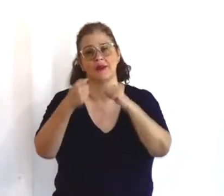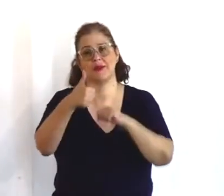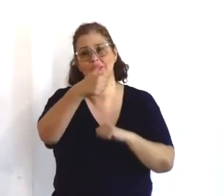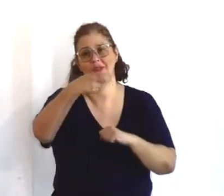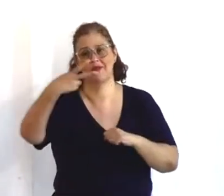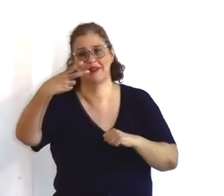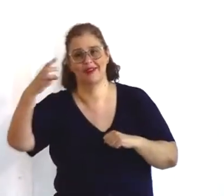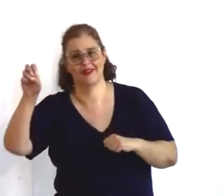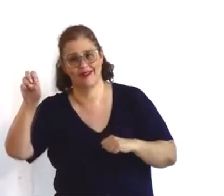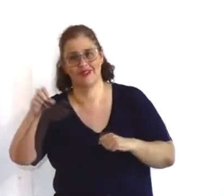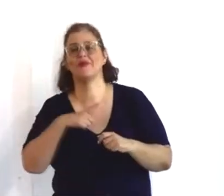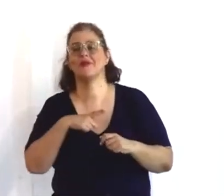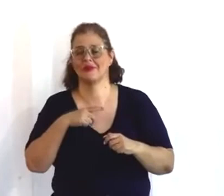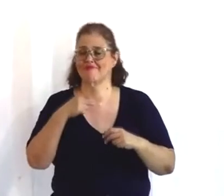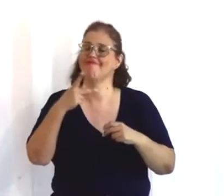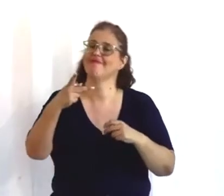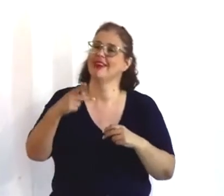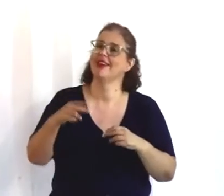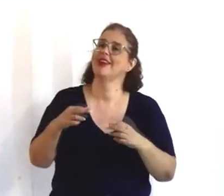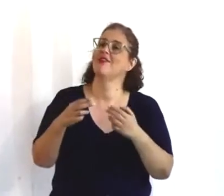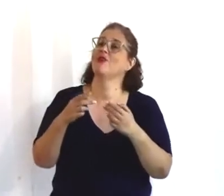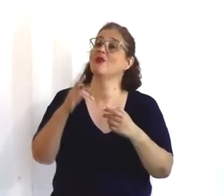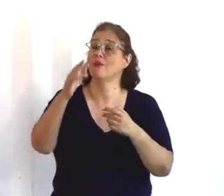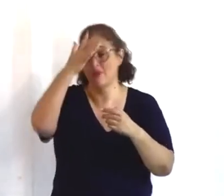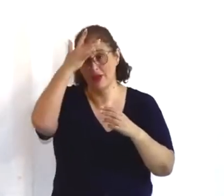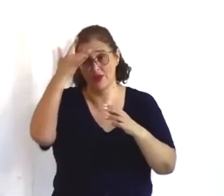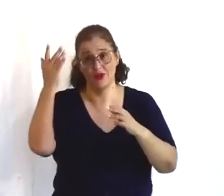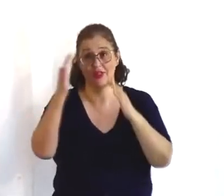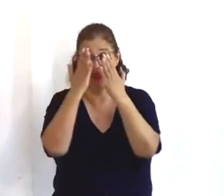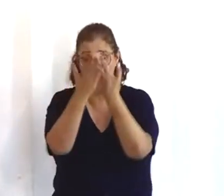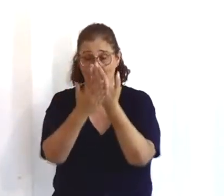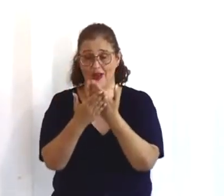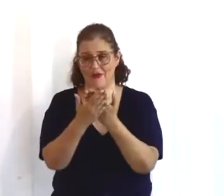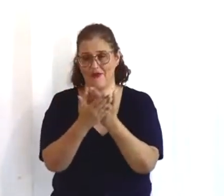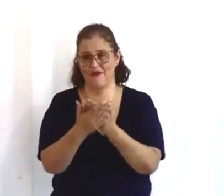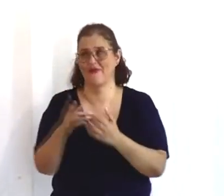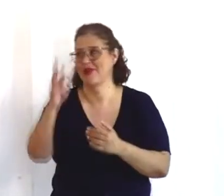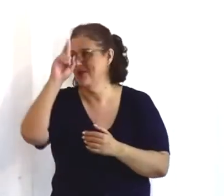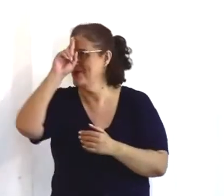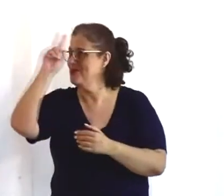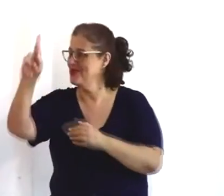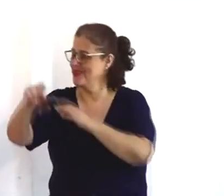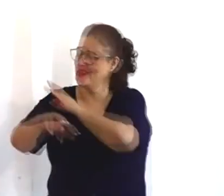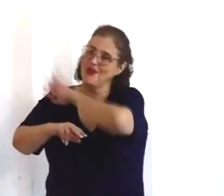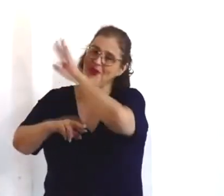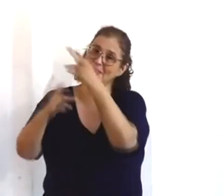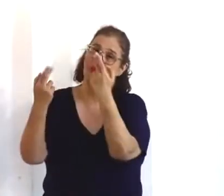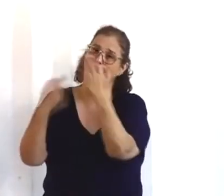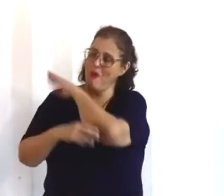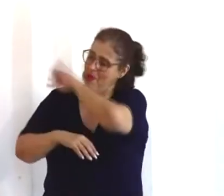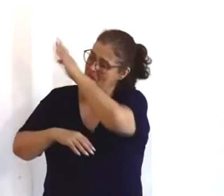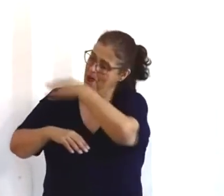no Senhor são como os montes de Sião, que não se abalam, mas permanecem firmes para sempre.